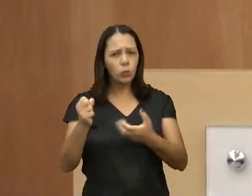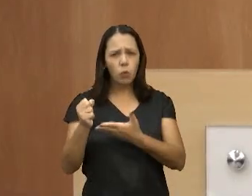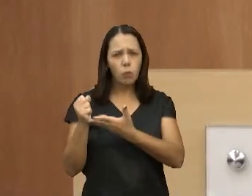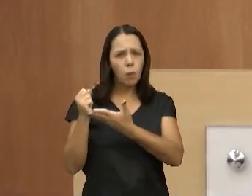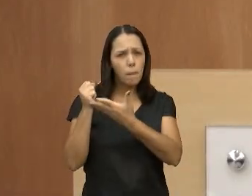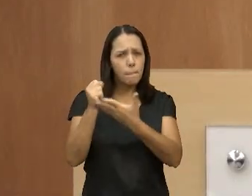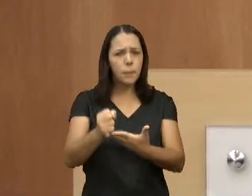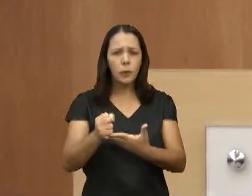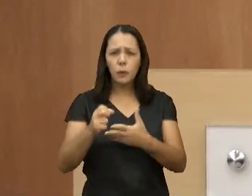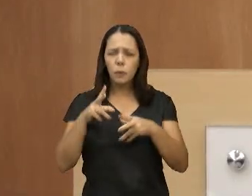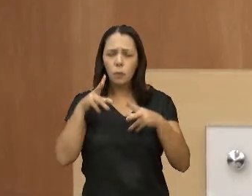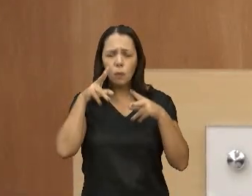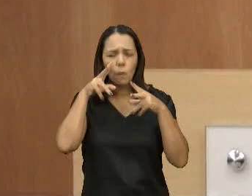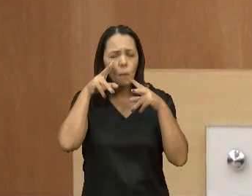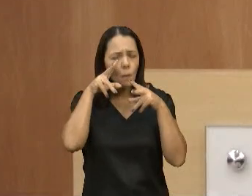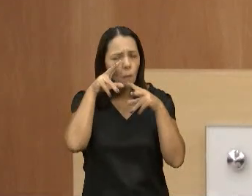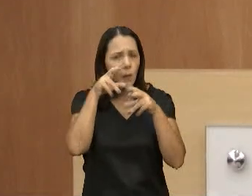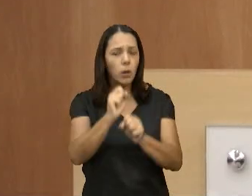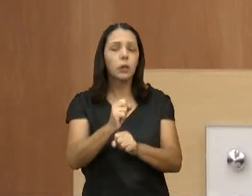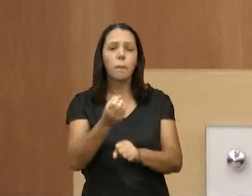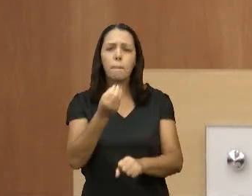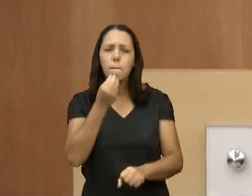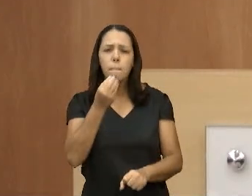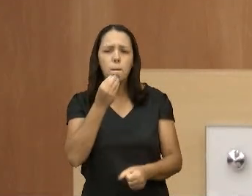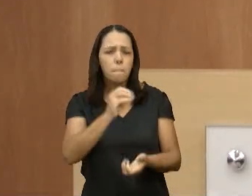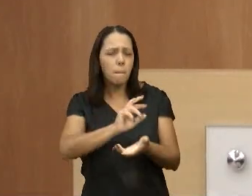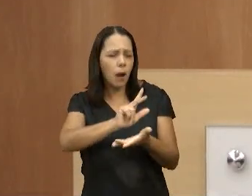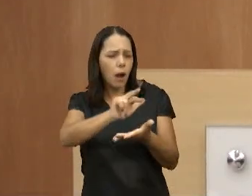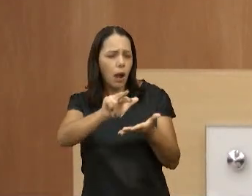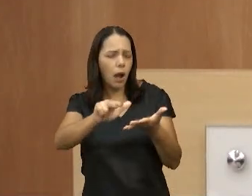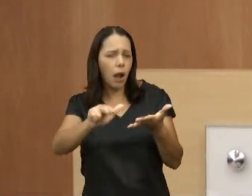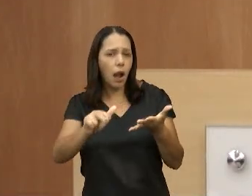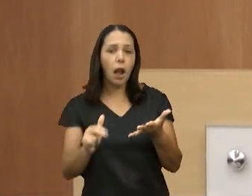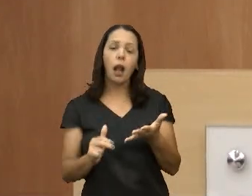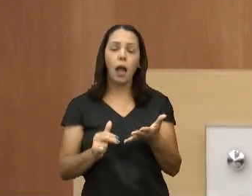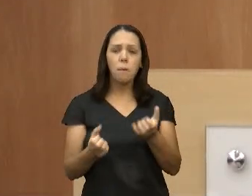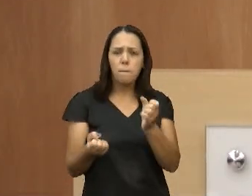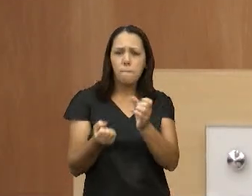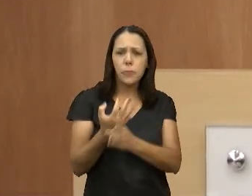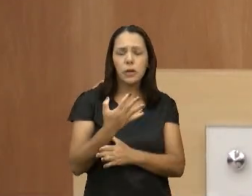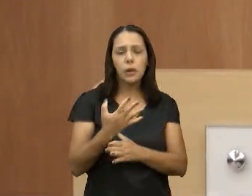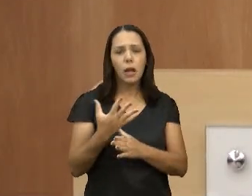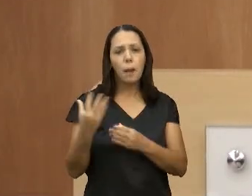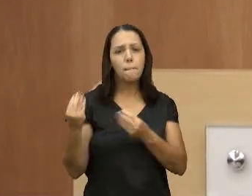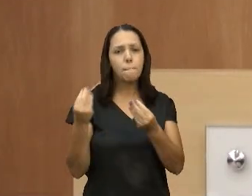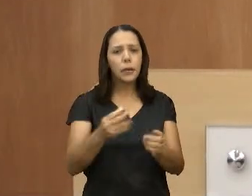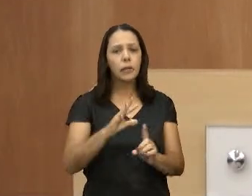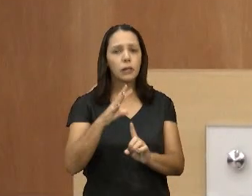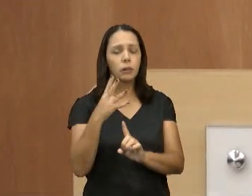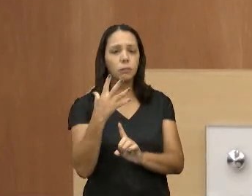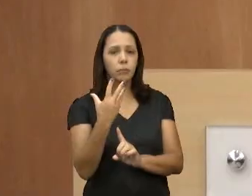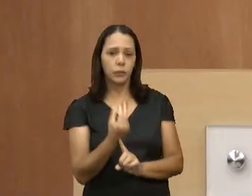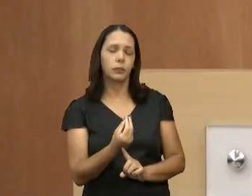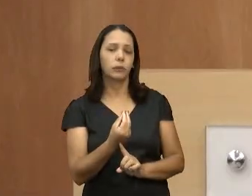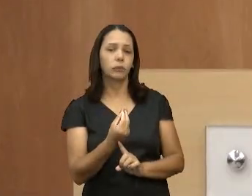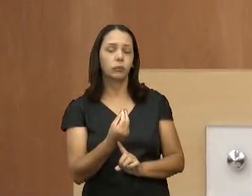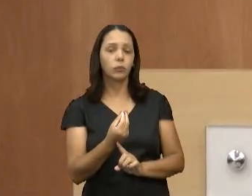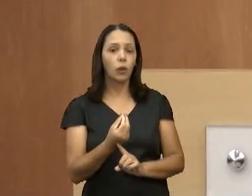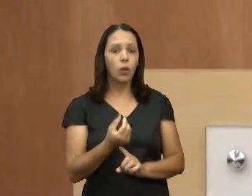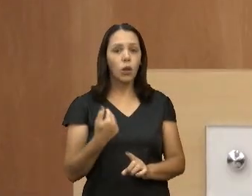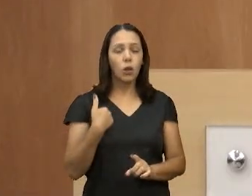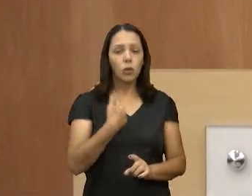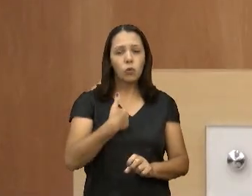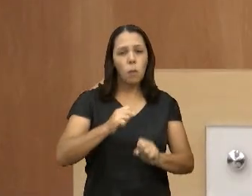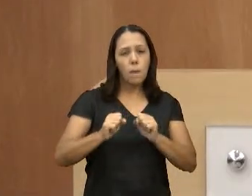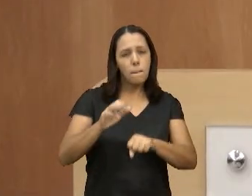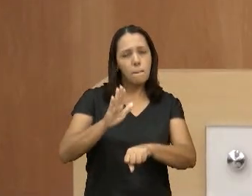apoiar, fortalecer, ampliar as oportunidades para todos os profissionais da cultura da nossa cidade. Que possamos ver cada